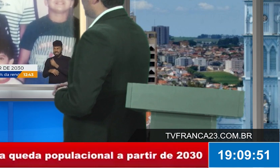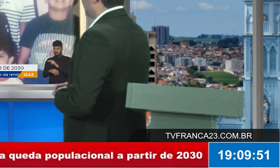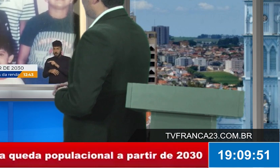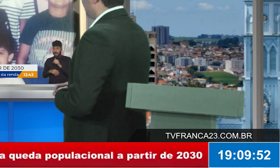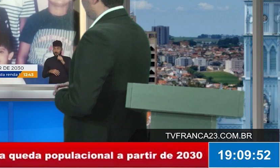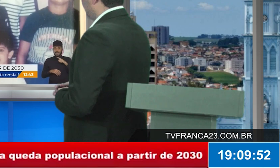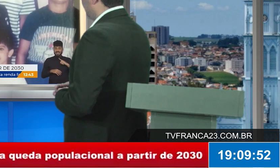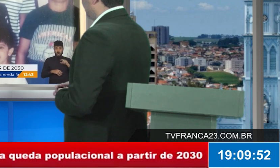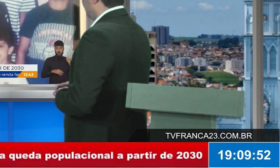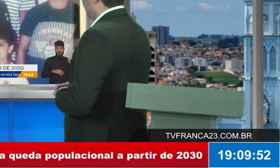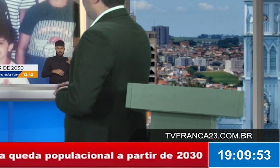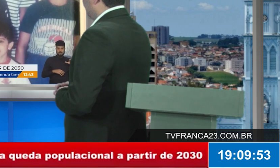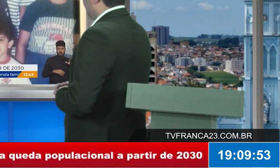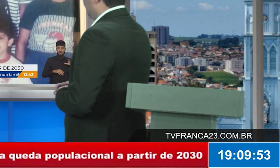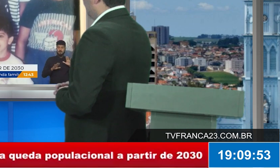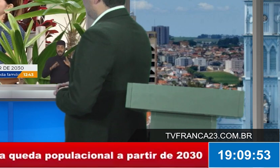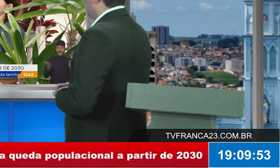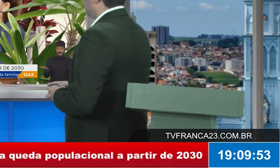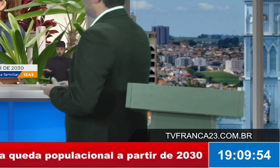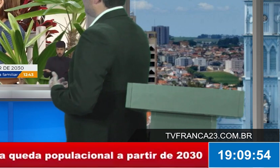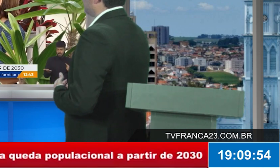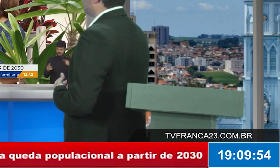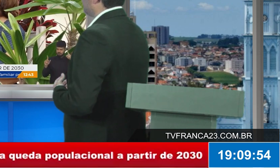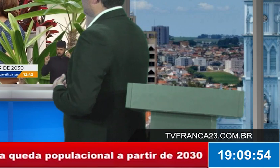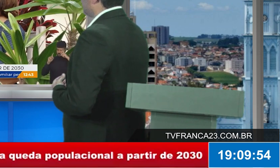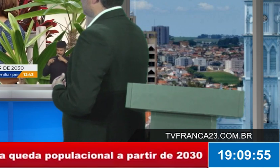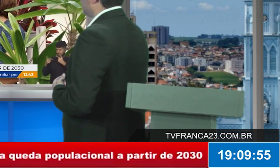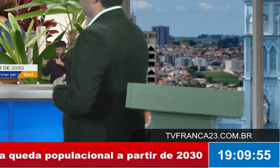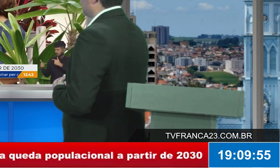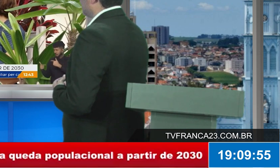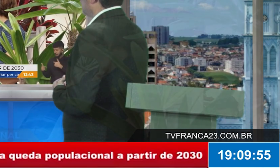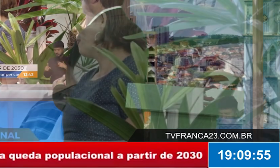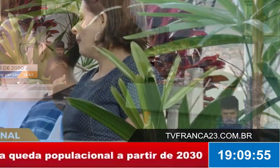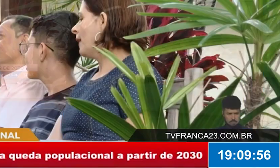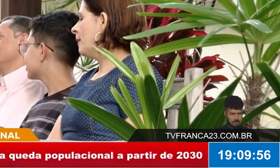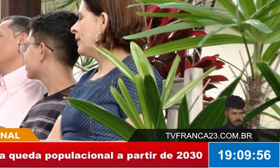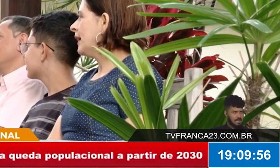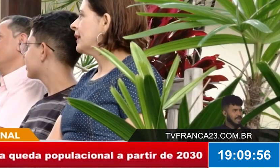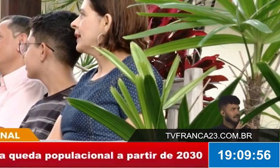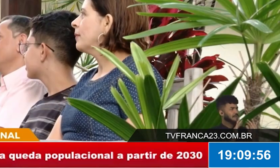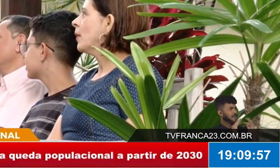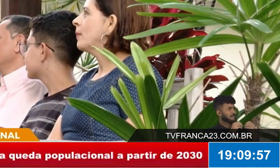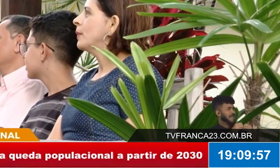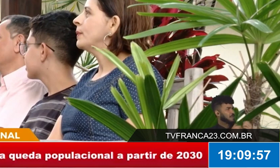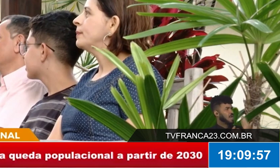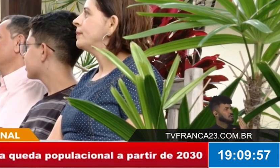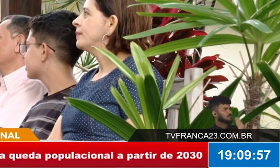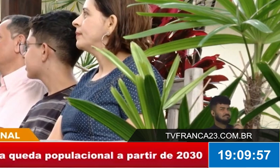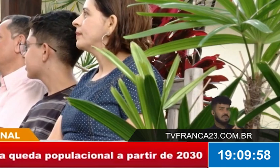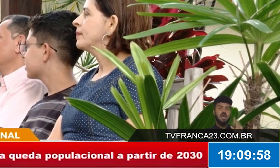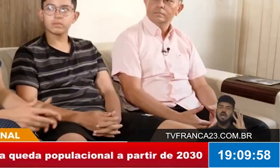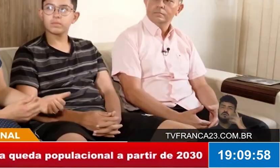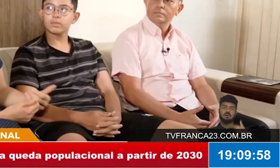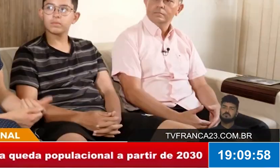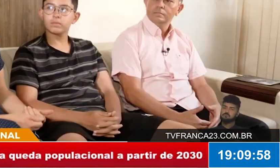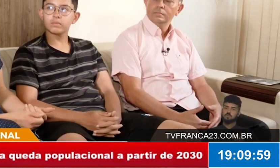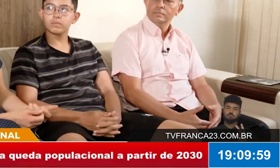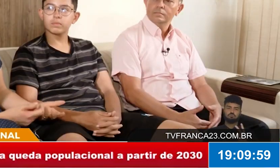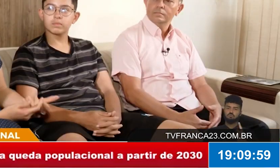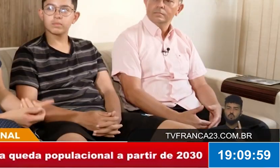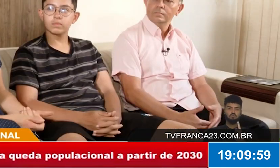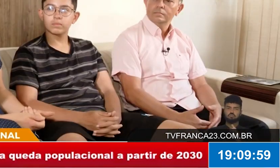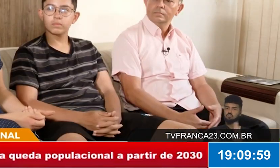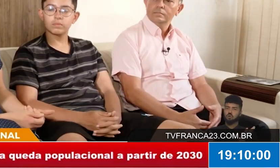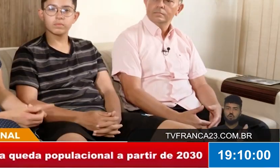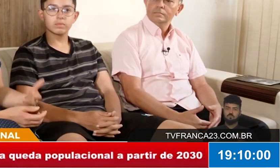dificuldades em conciliar família e carreira, além de terem pouca rede de apoio, optaram por uma família pequena. Nós conversamos